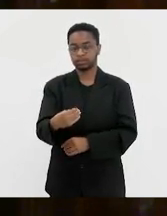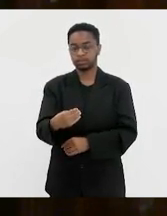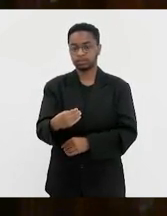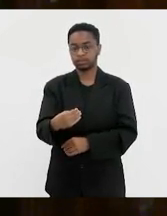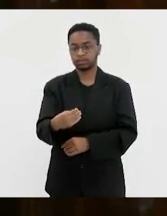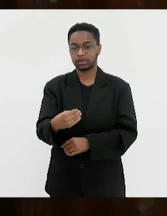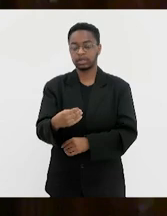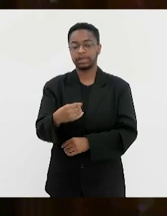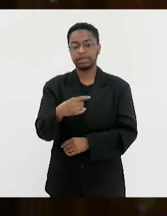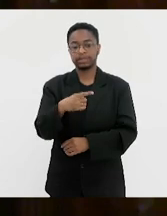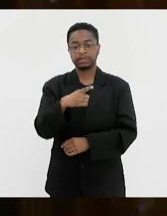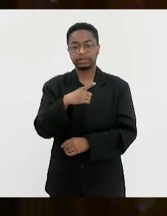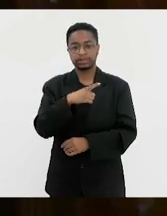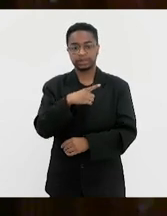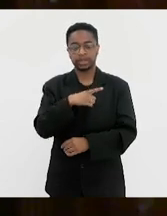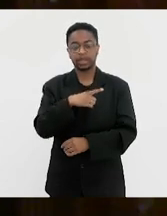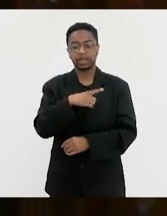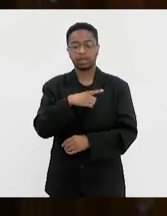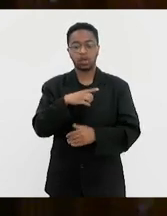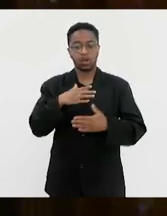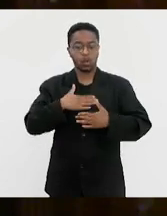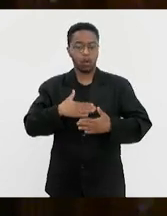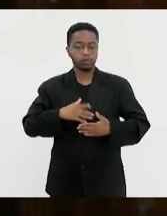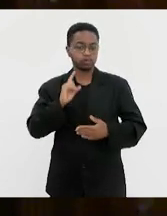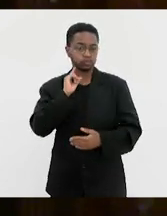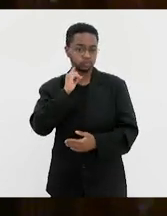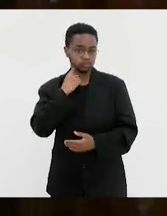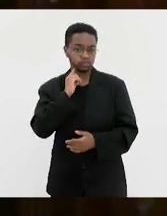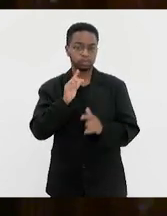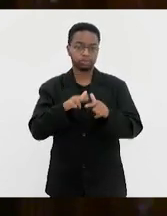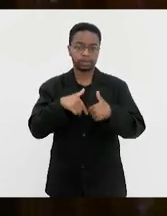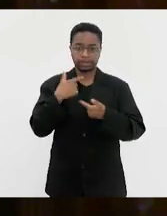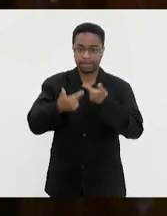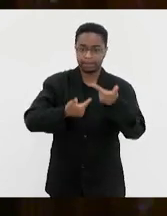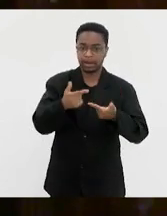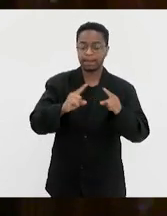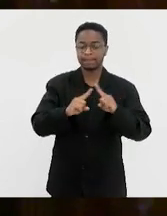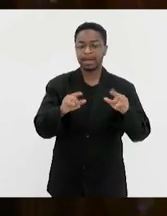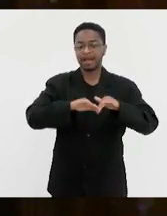graxa, mais longe de coisas erradas. Anos depois,